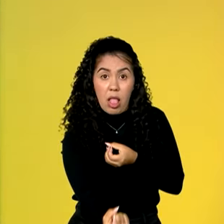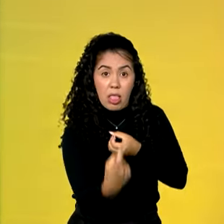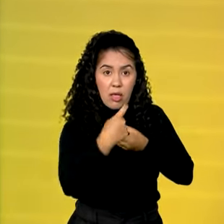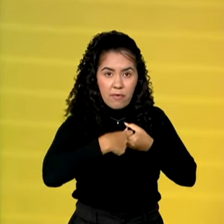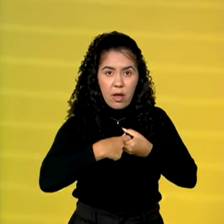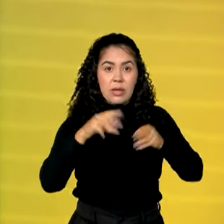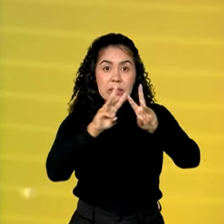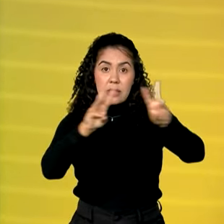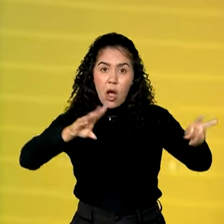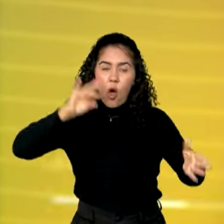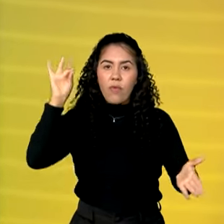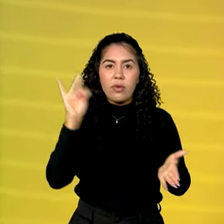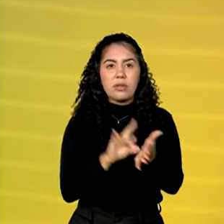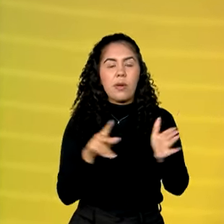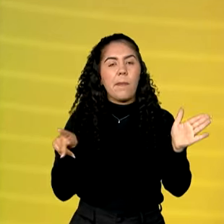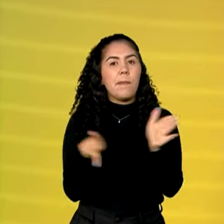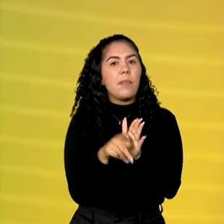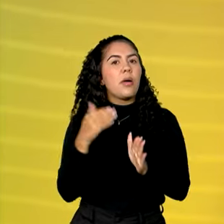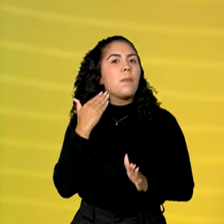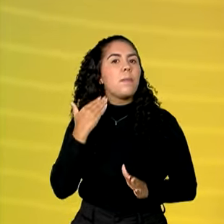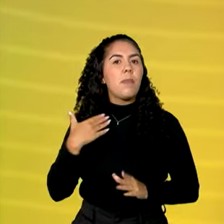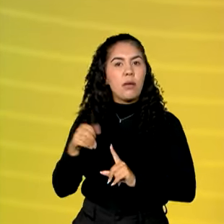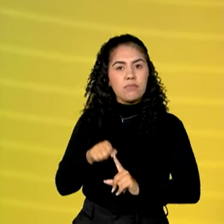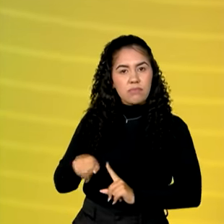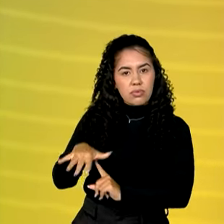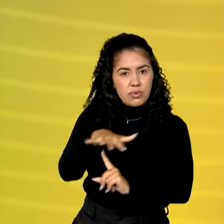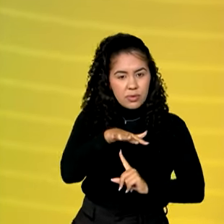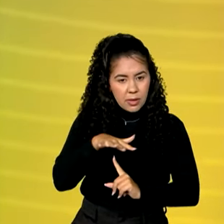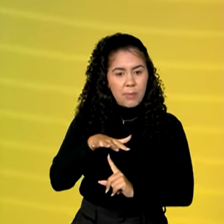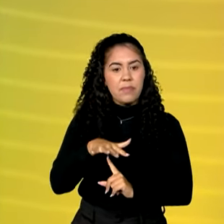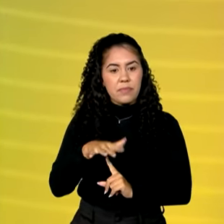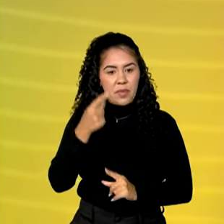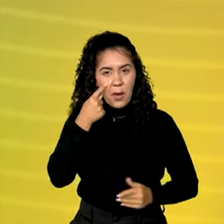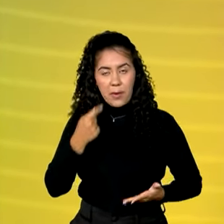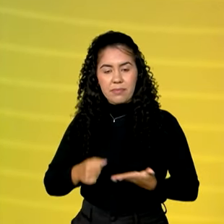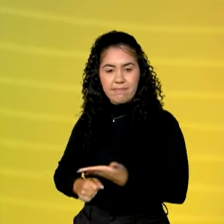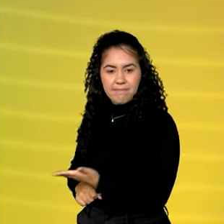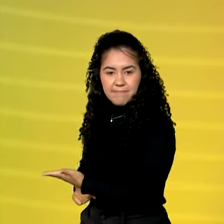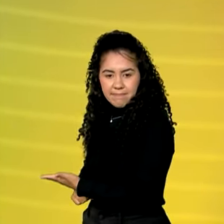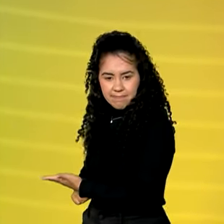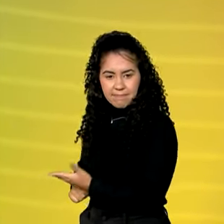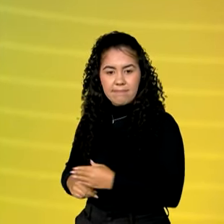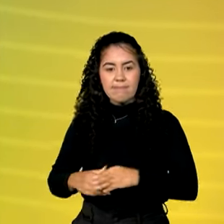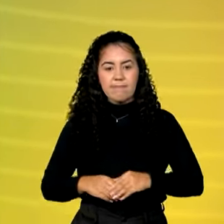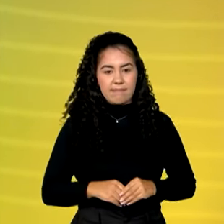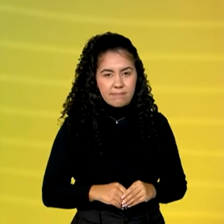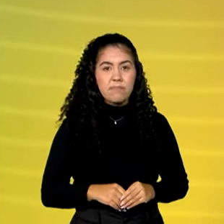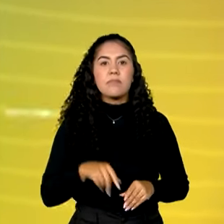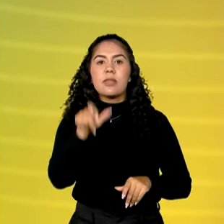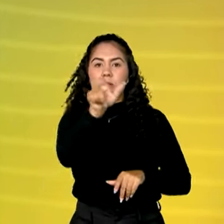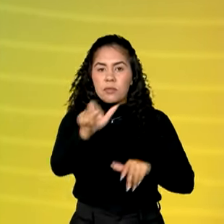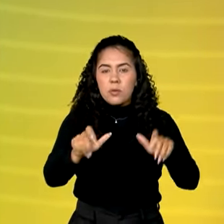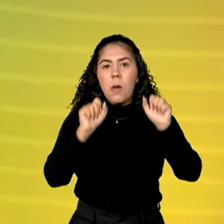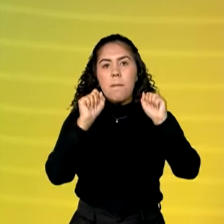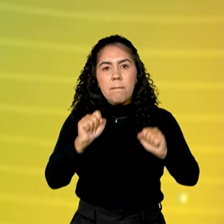é o site oficial criado pelo Banco Central. Nesse sistema, o cliente pode consultar as empresas e pessoas